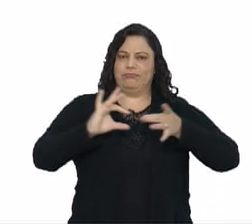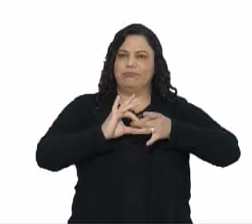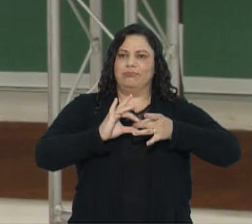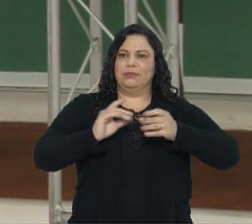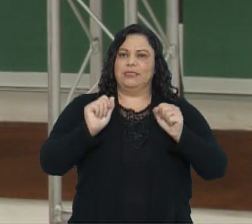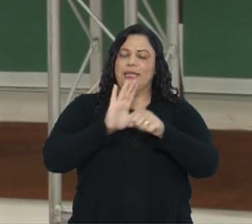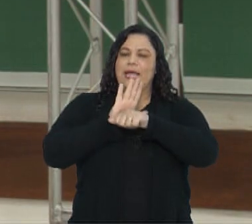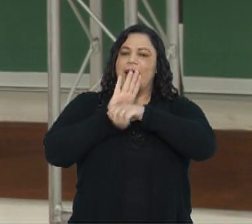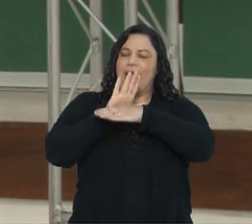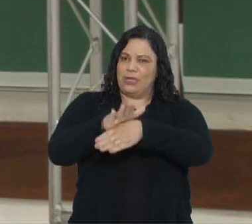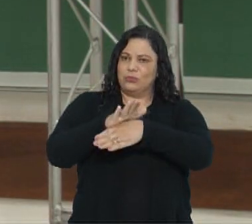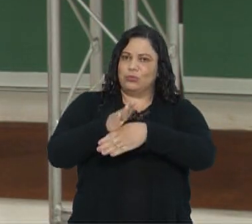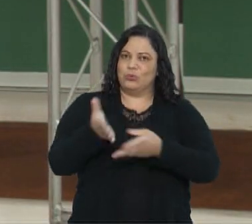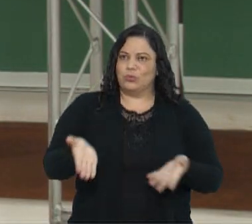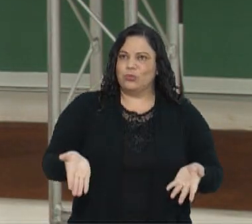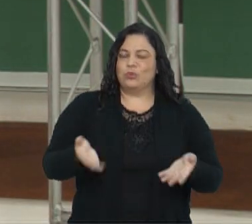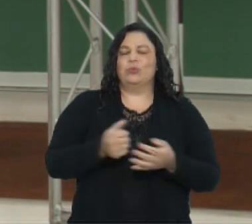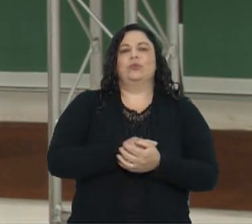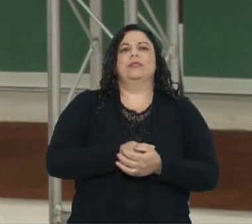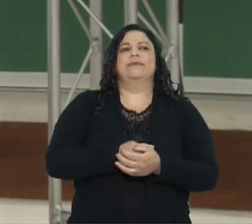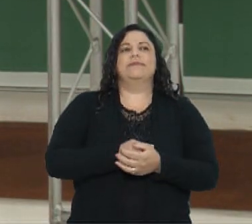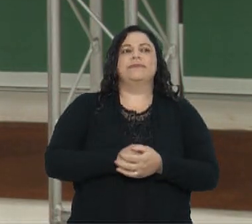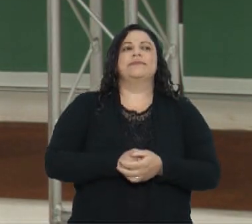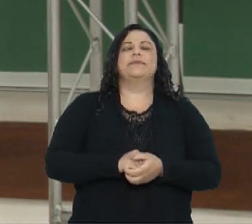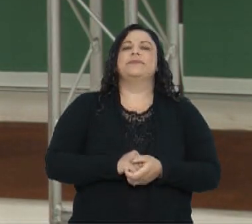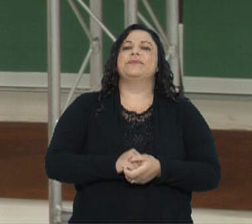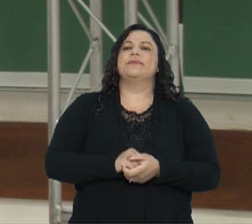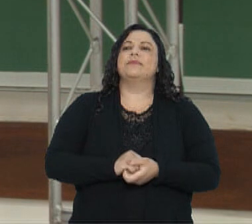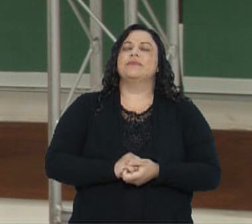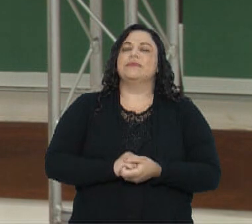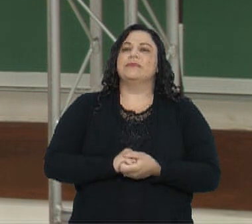predicado. Continuando lá.